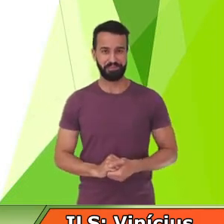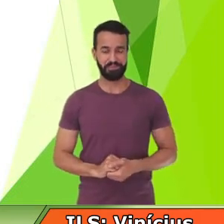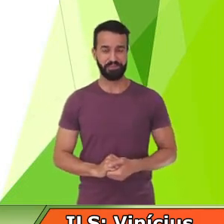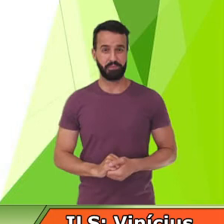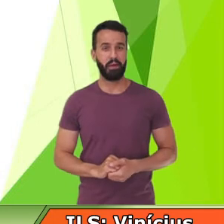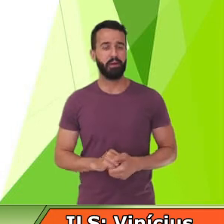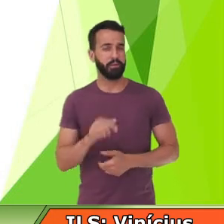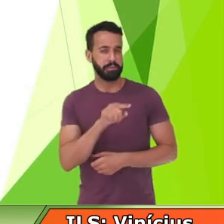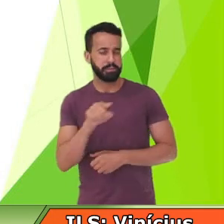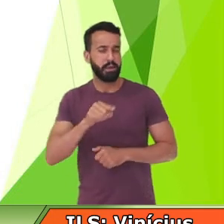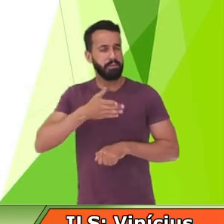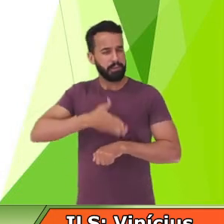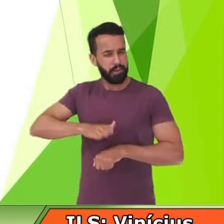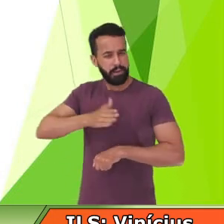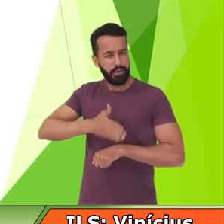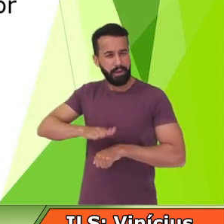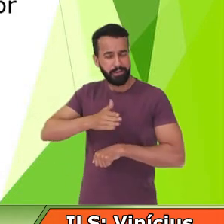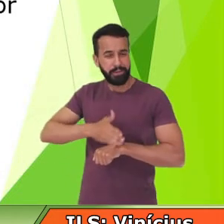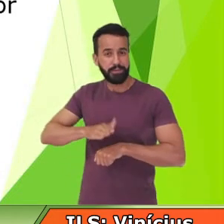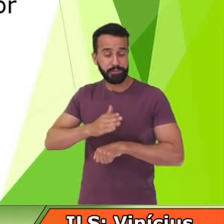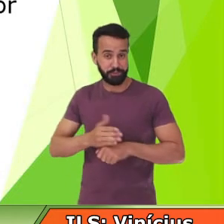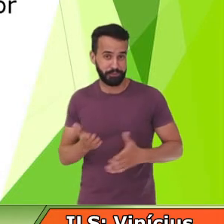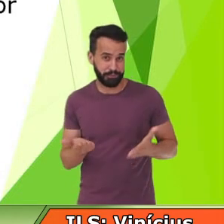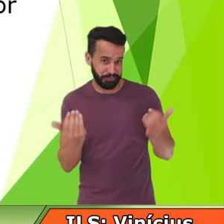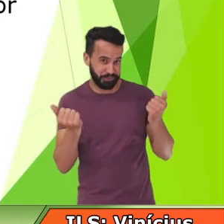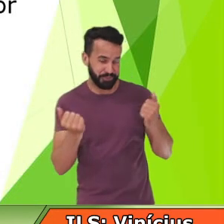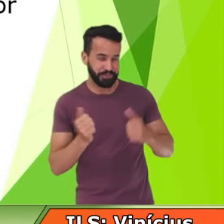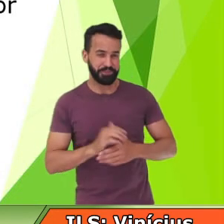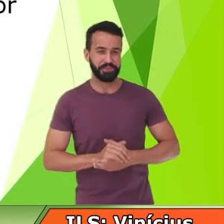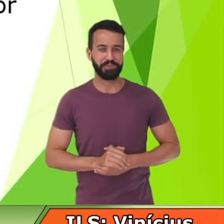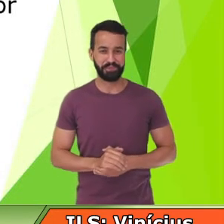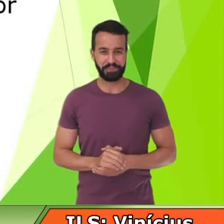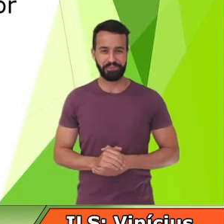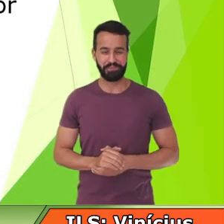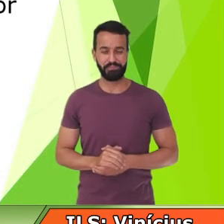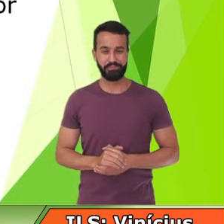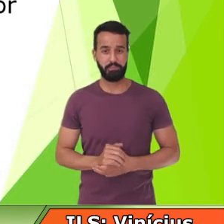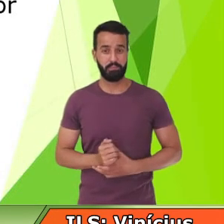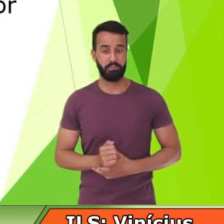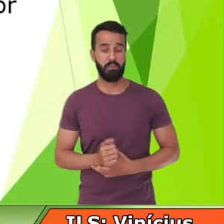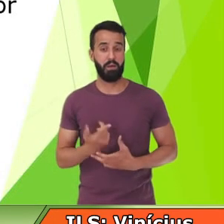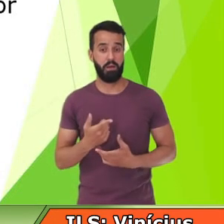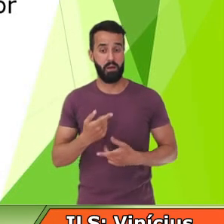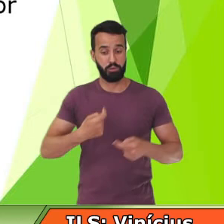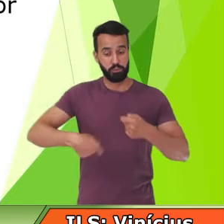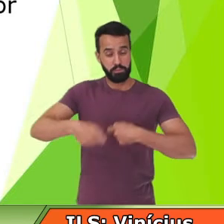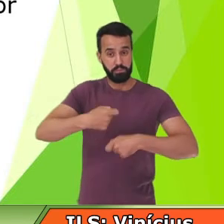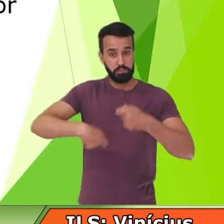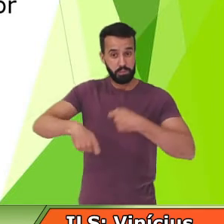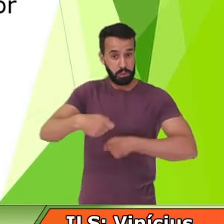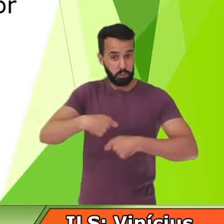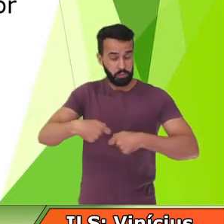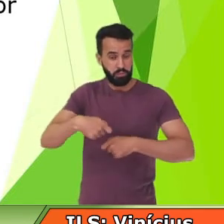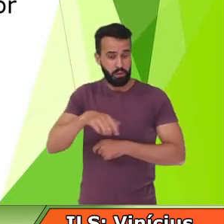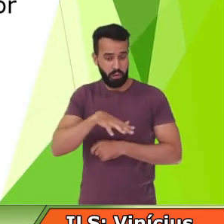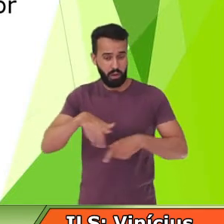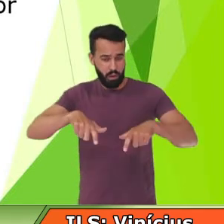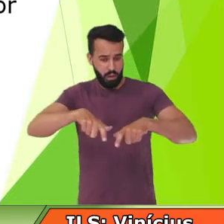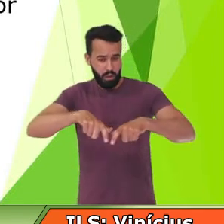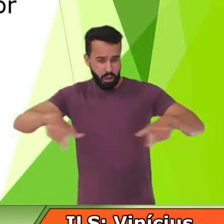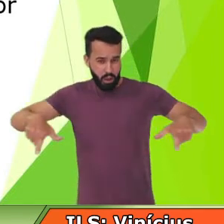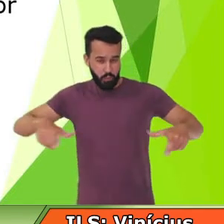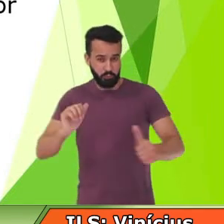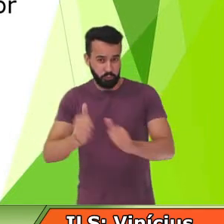Colocando os nossos conhecimentos em prática. O administrador de um campo de